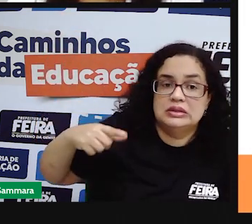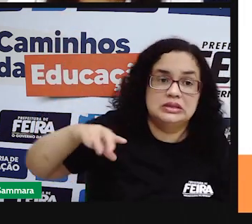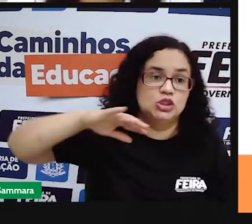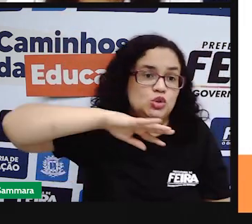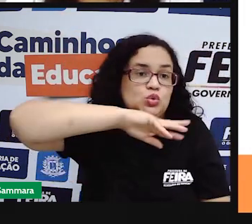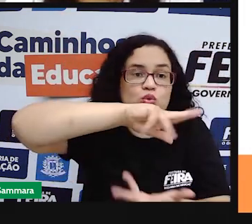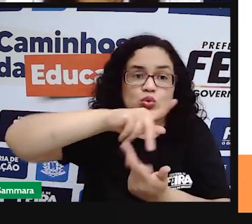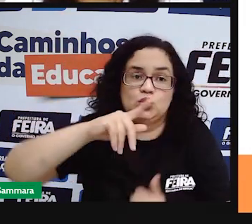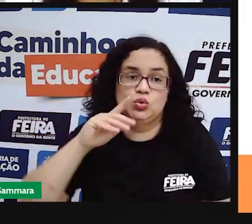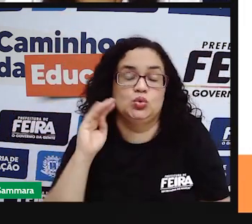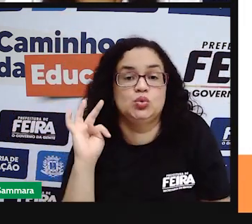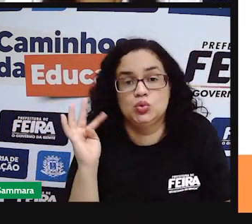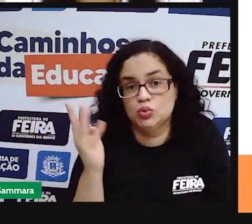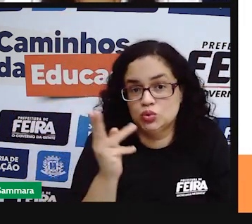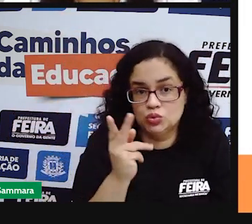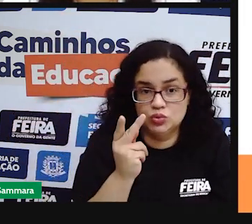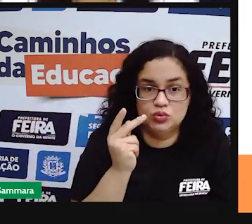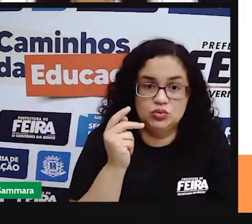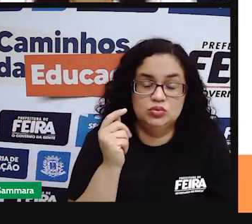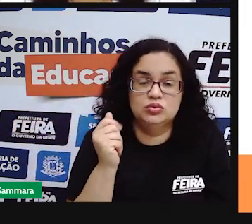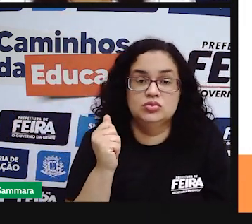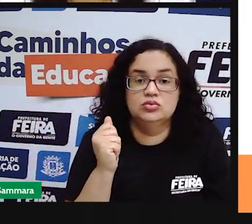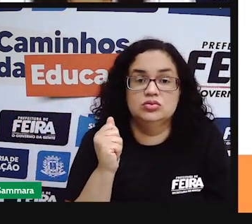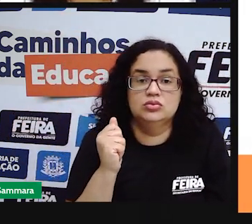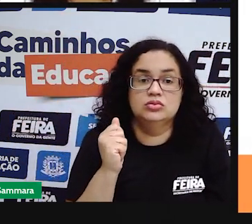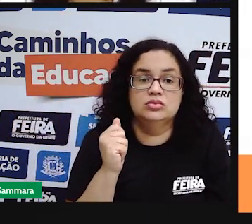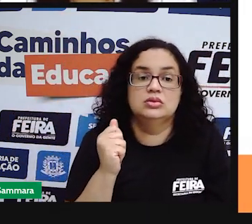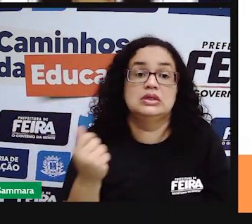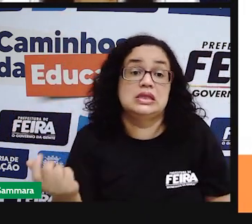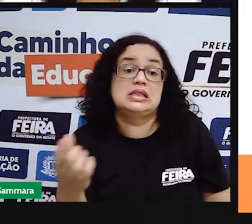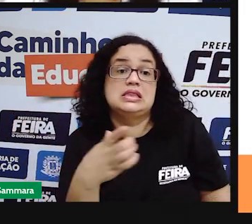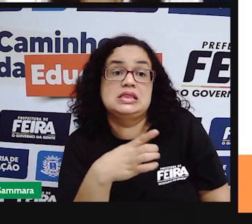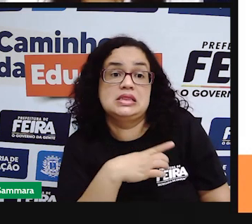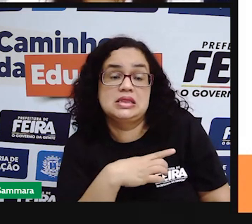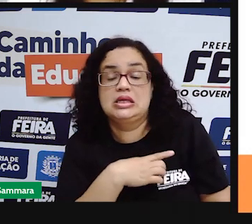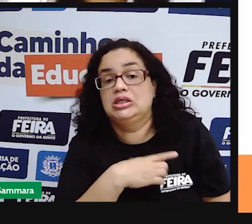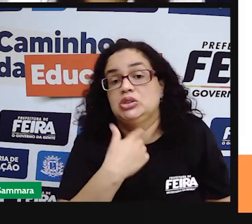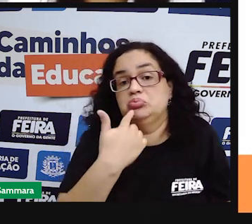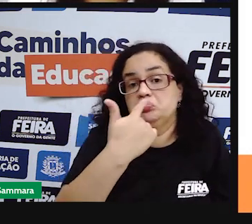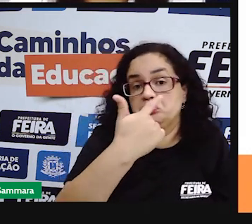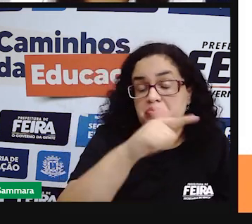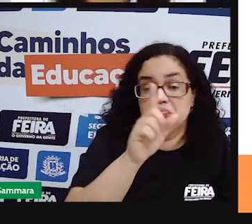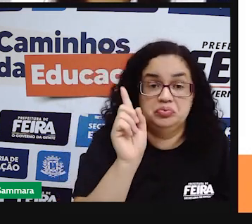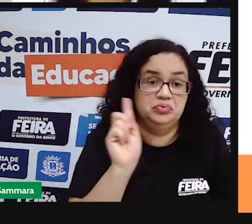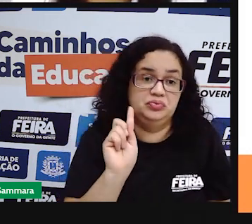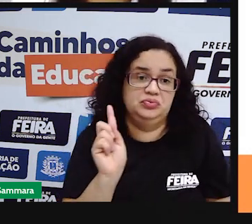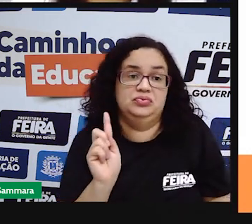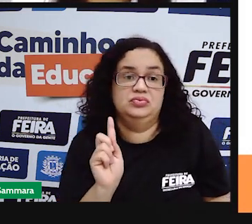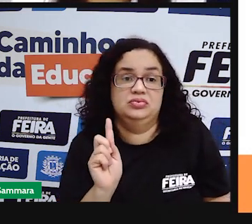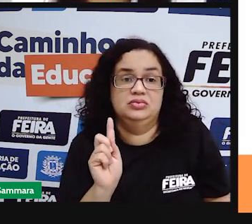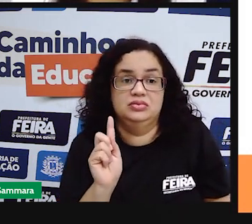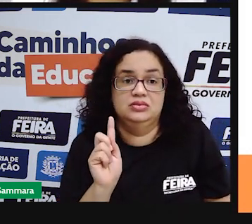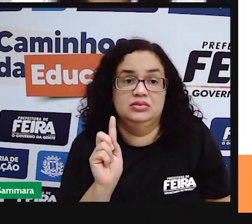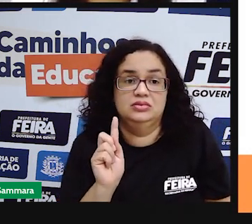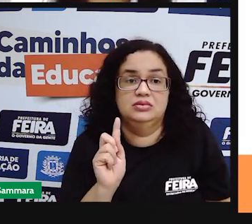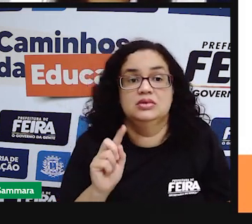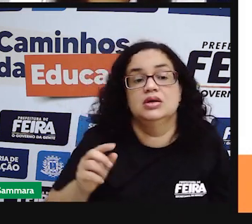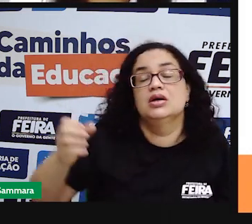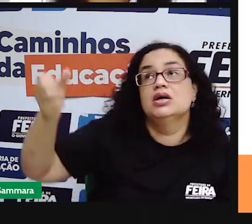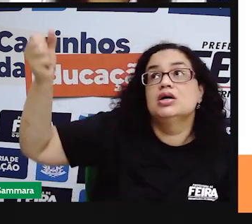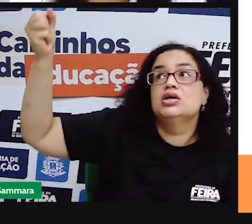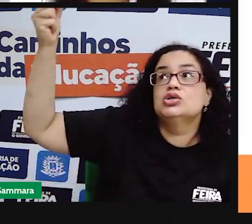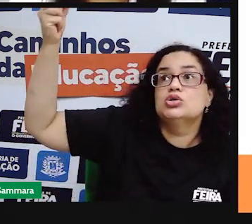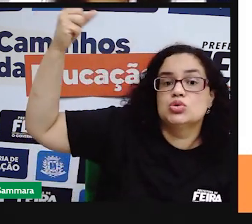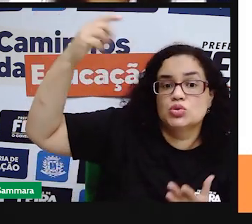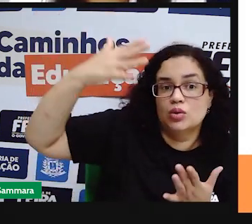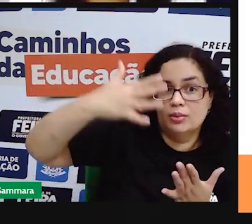inteiro, né? Fica aí uma parte recebe, a outra parte não, que aí fica projetada a sombra.